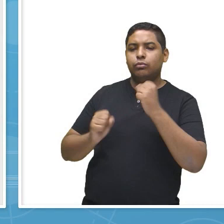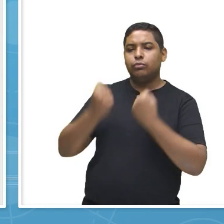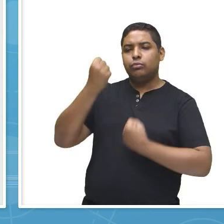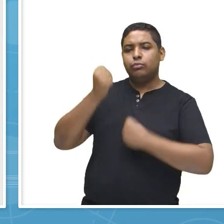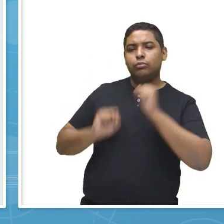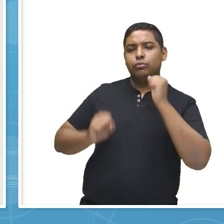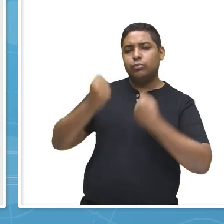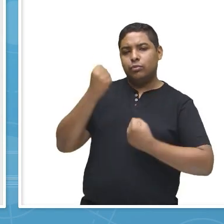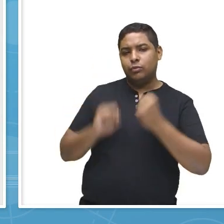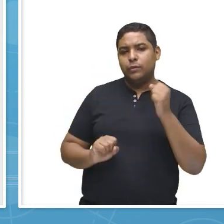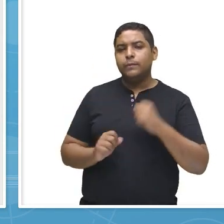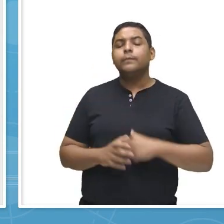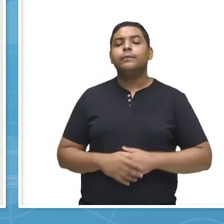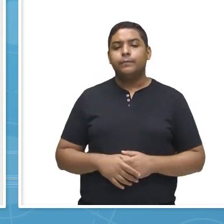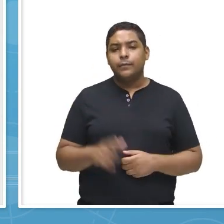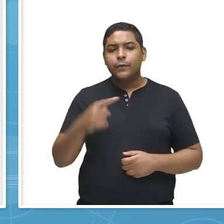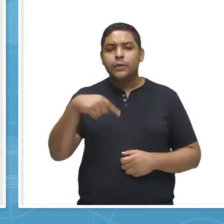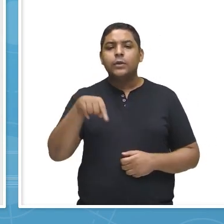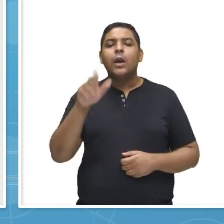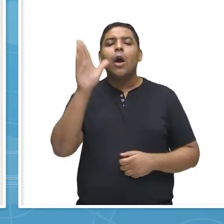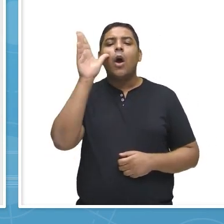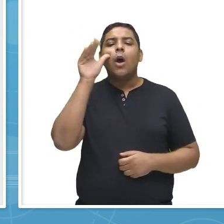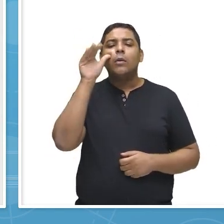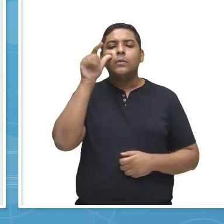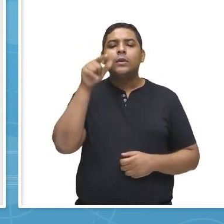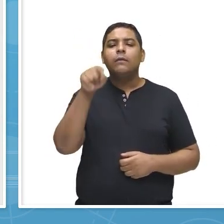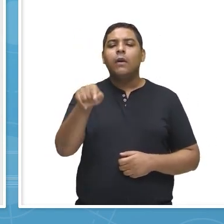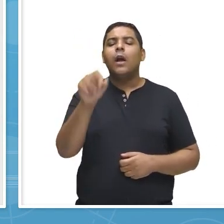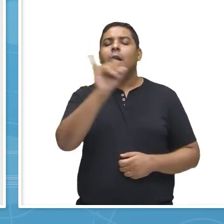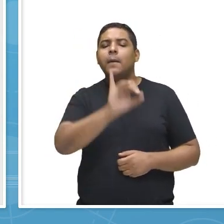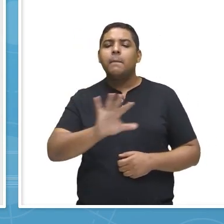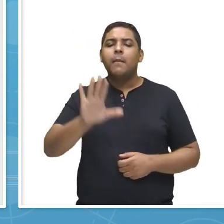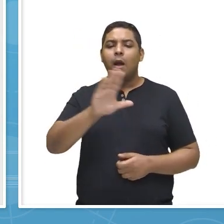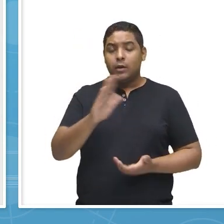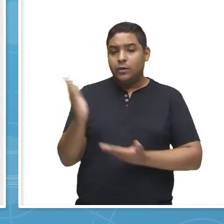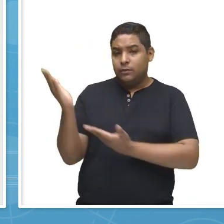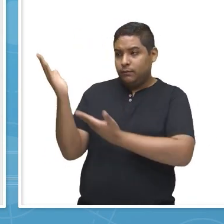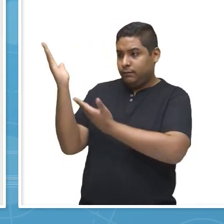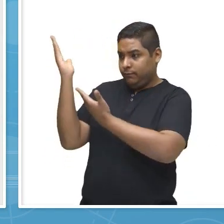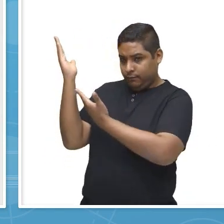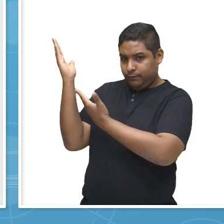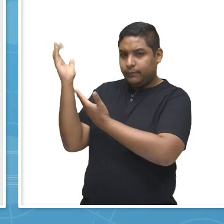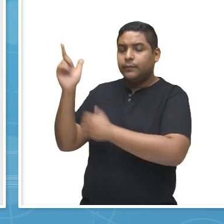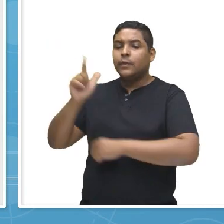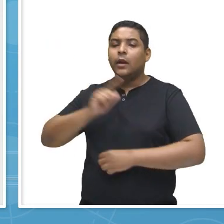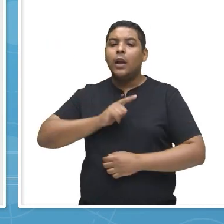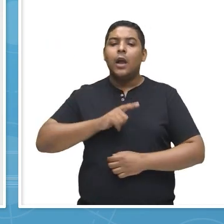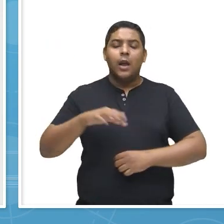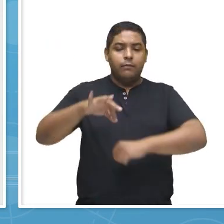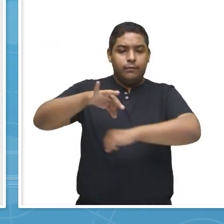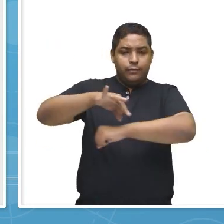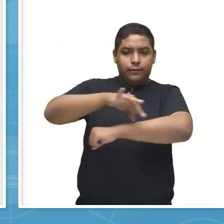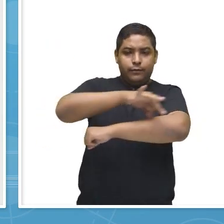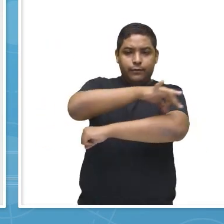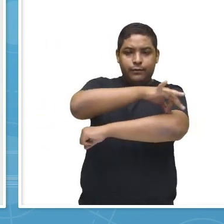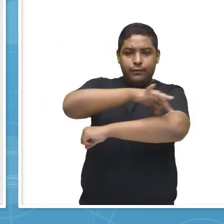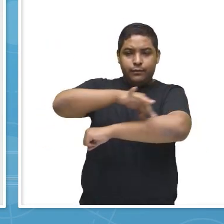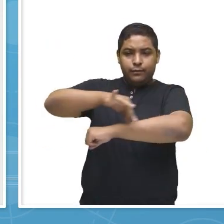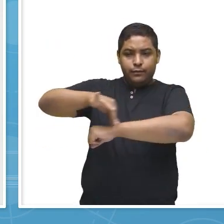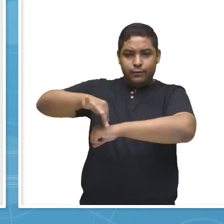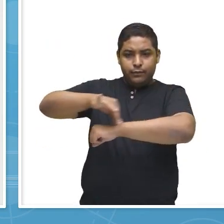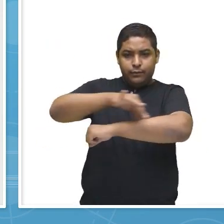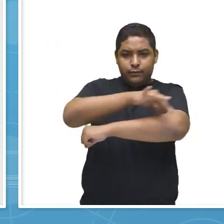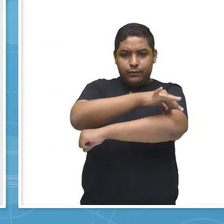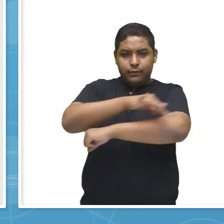aqui vocês observam, né, essa imagem de uma linha de produção de uma indústria